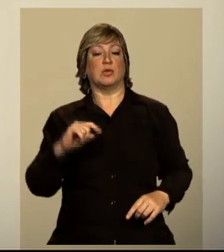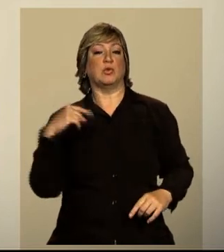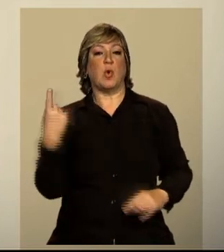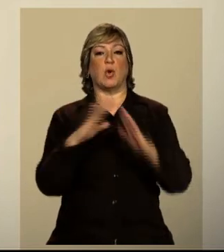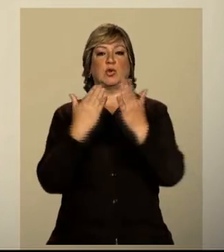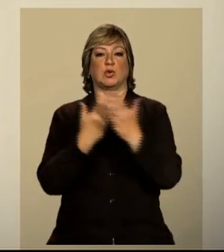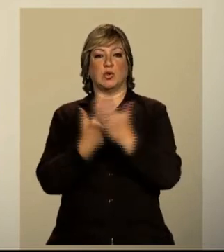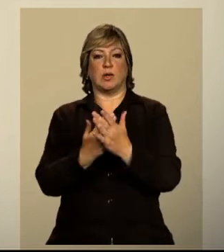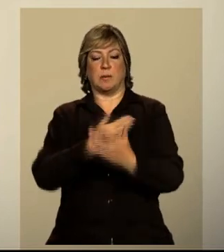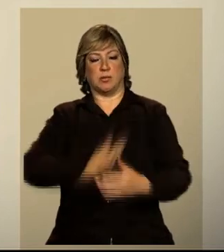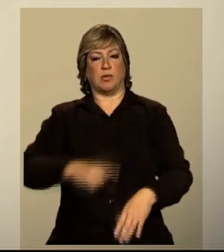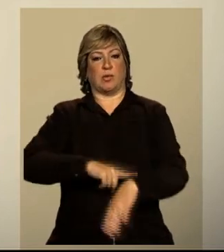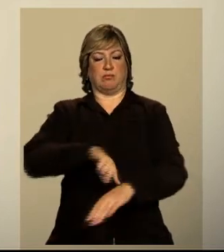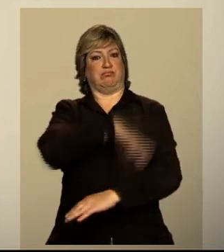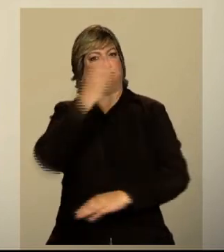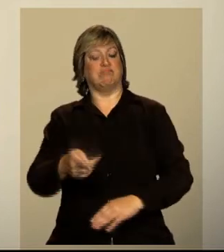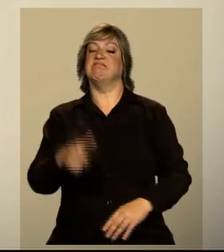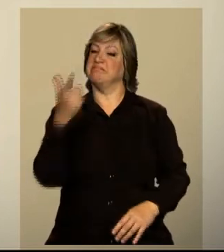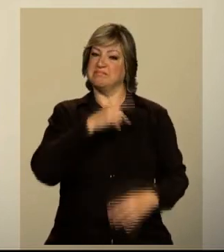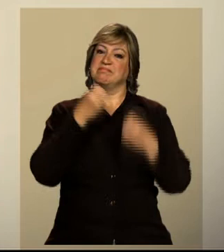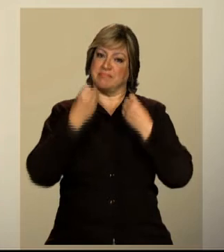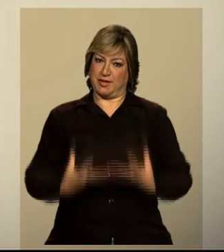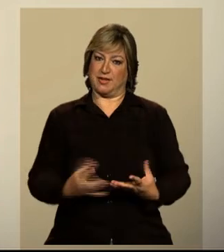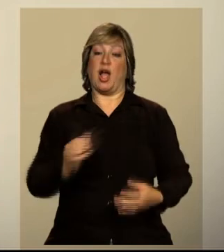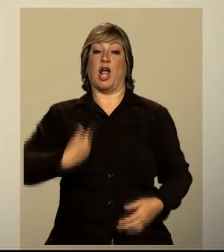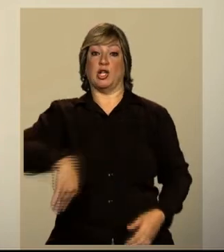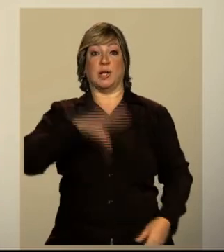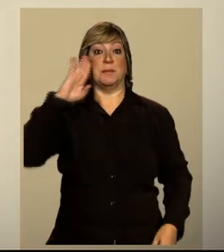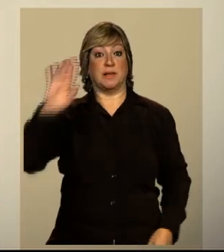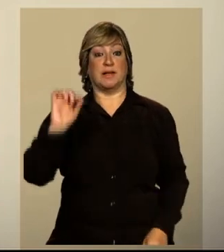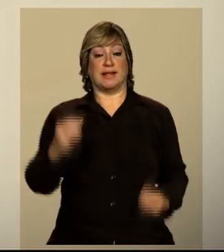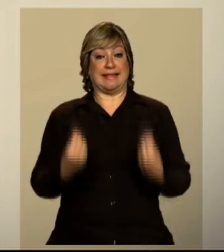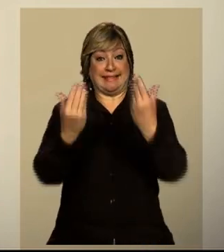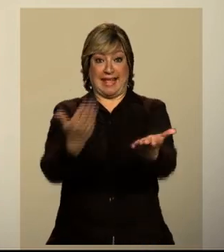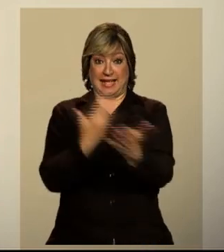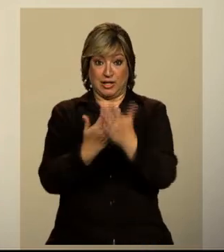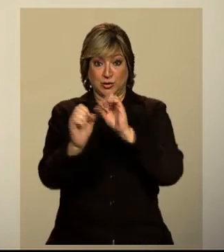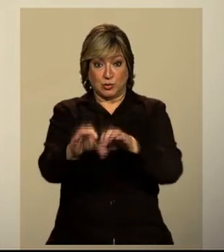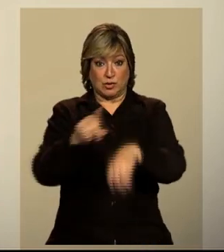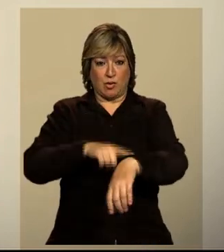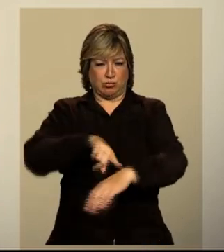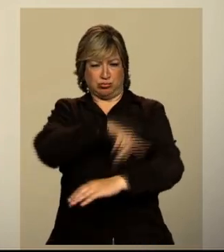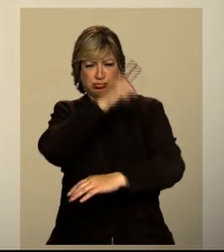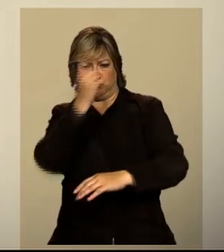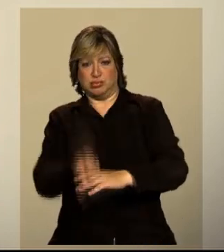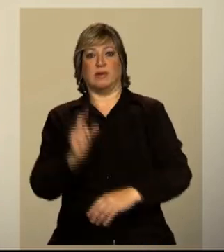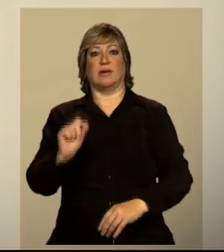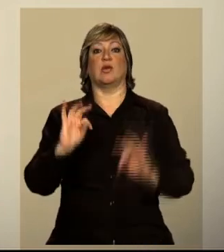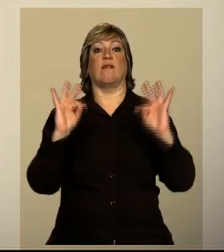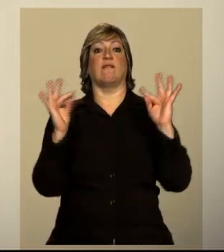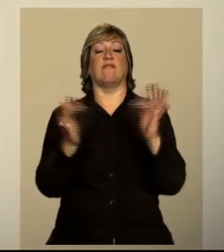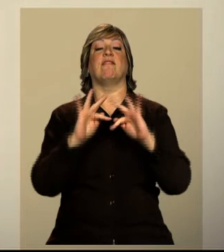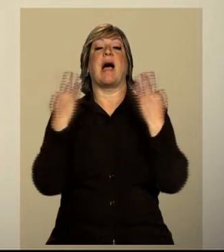com tempo integral é uma conquista Luciano A nossa prioridade é levar a educação e para as famílias e as